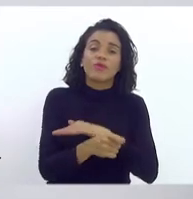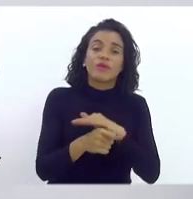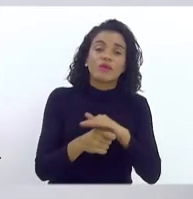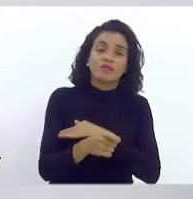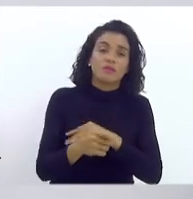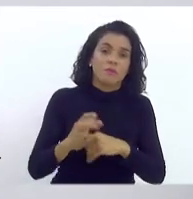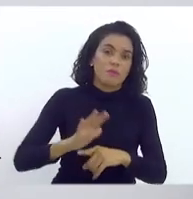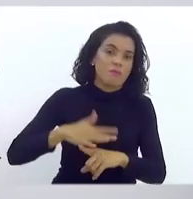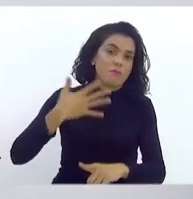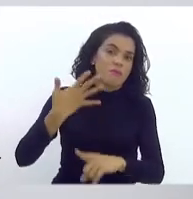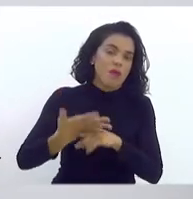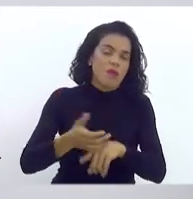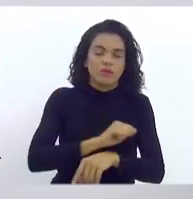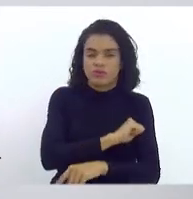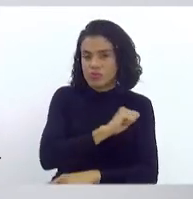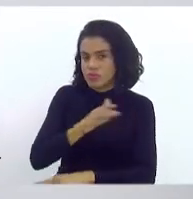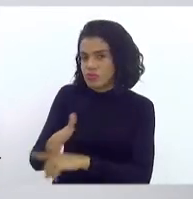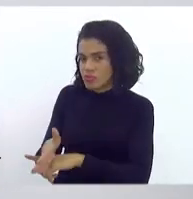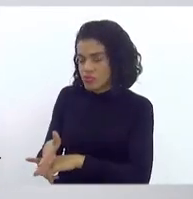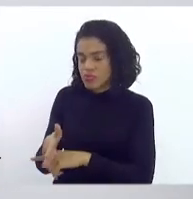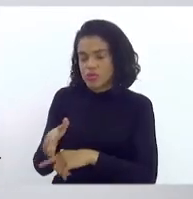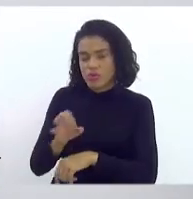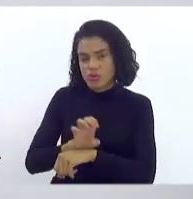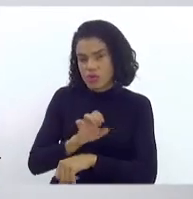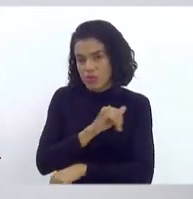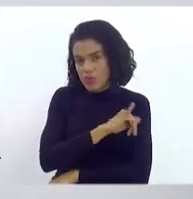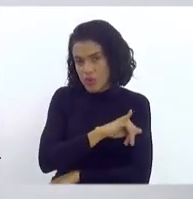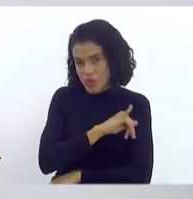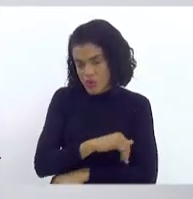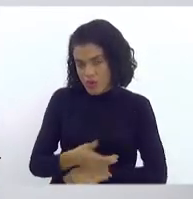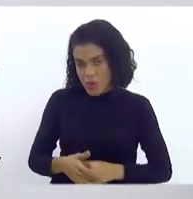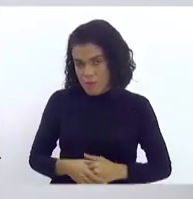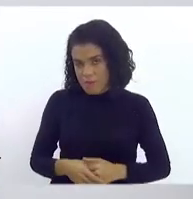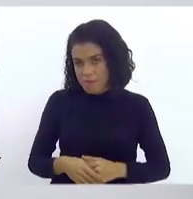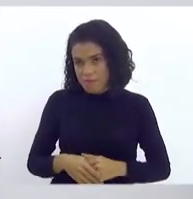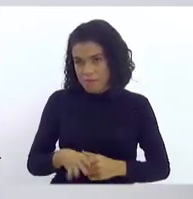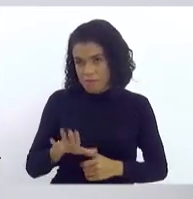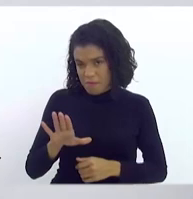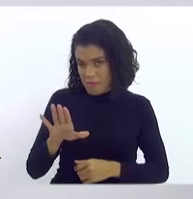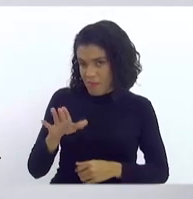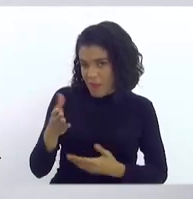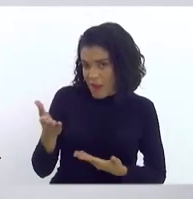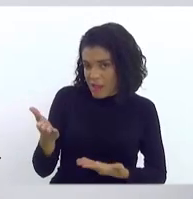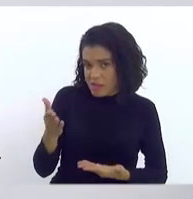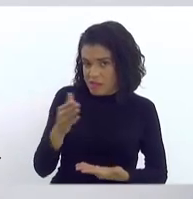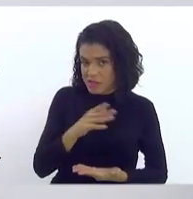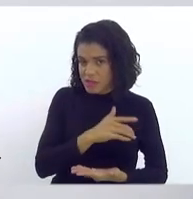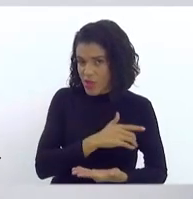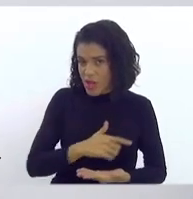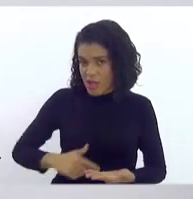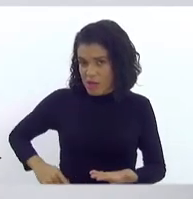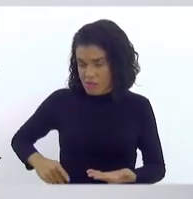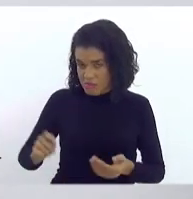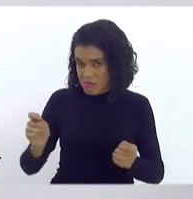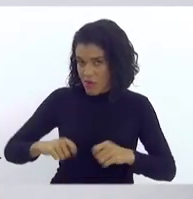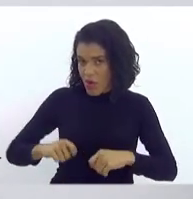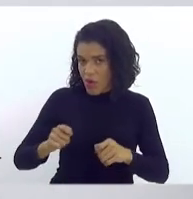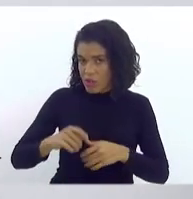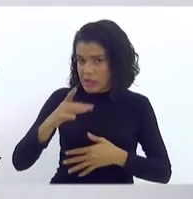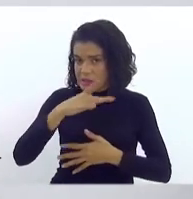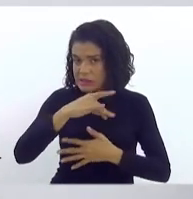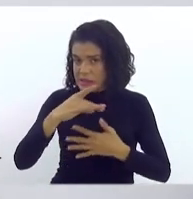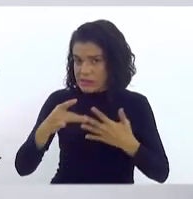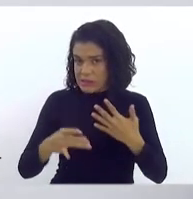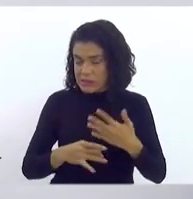aquém do que o Estado do Rio necessita. Então, se a senhora puder dar mais uma detalhada nessa questão, seria importante.